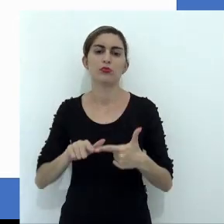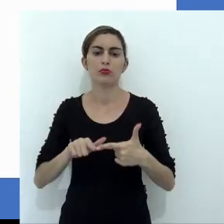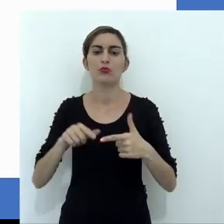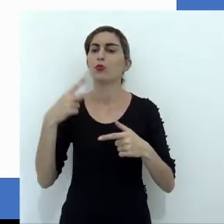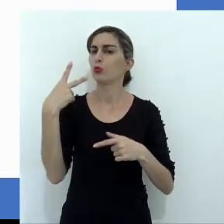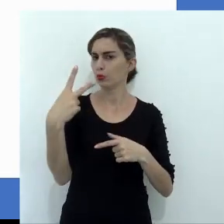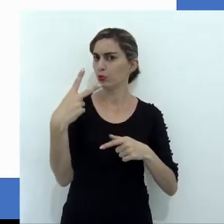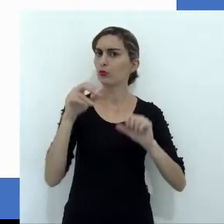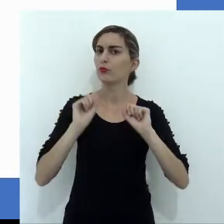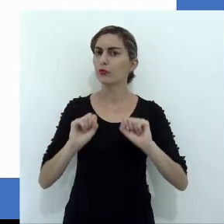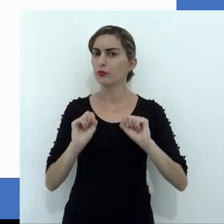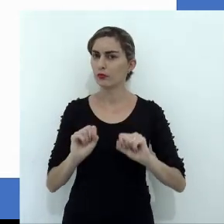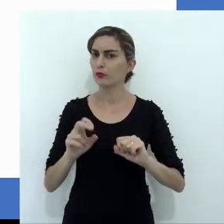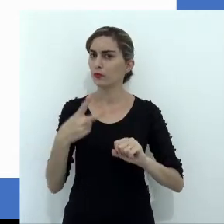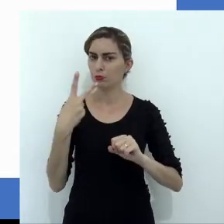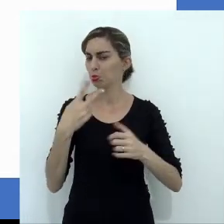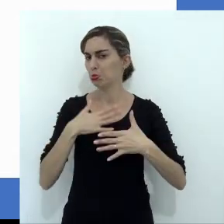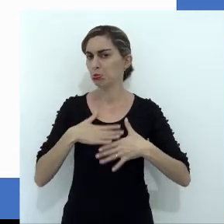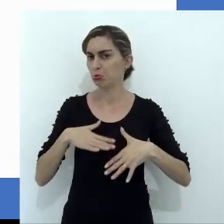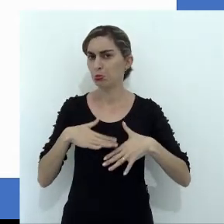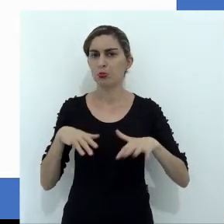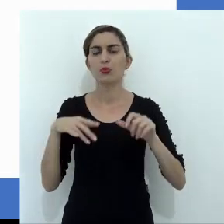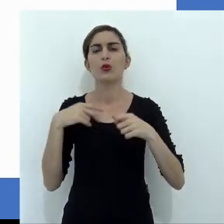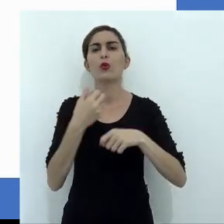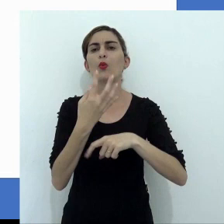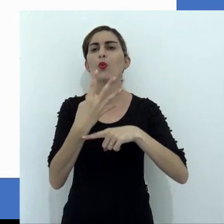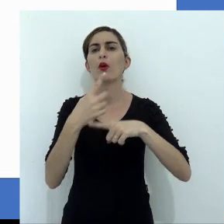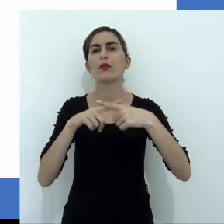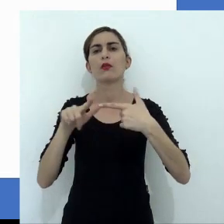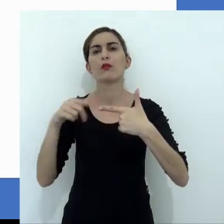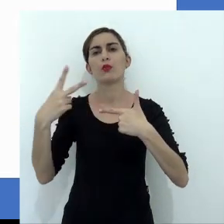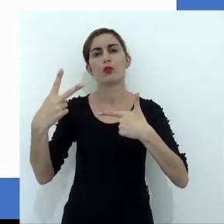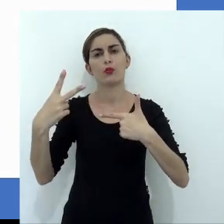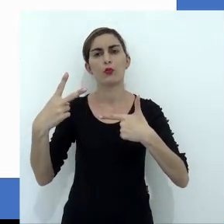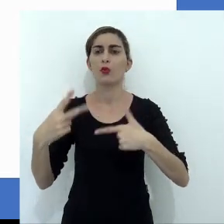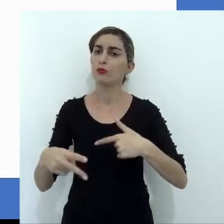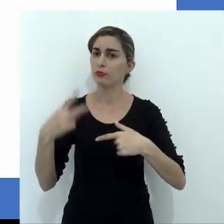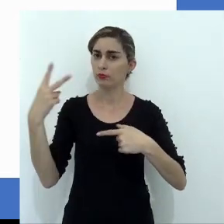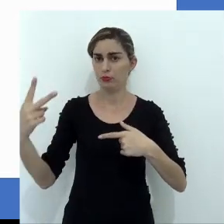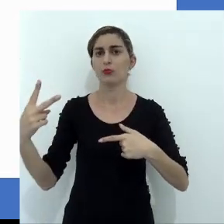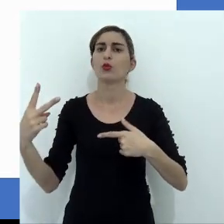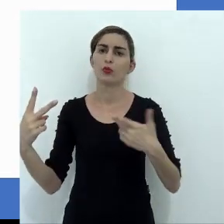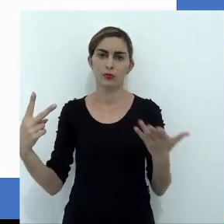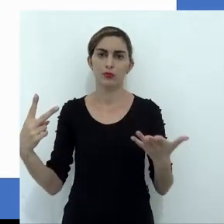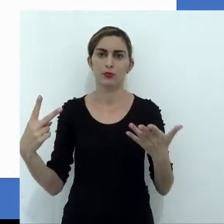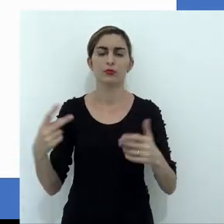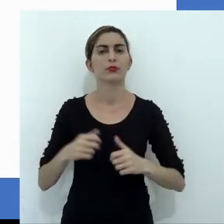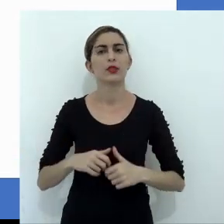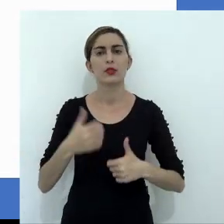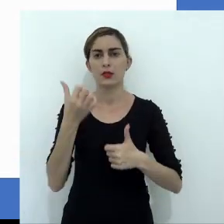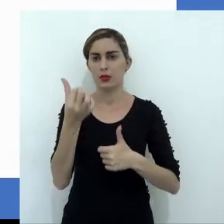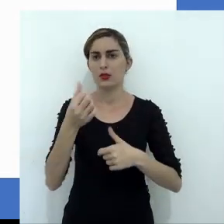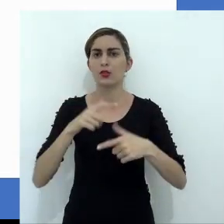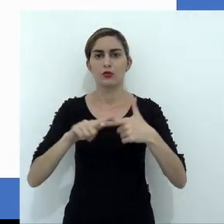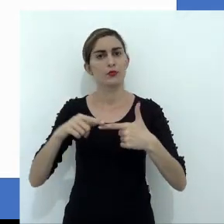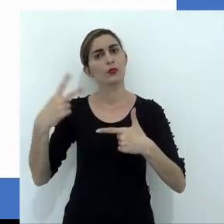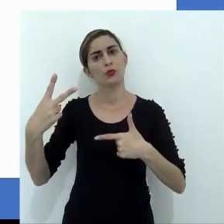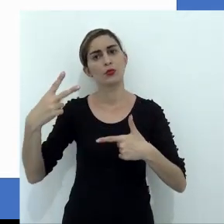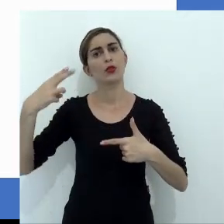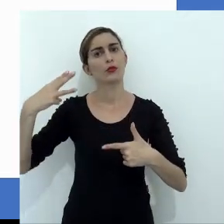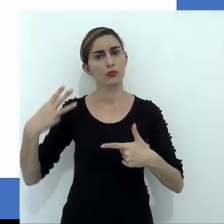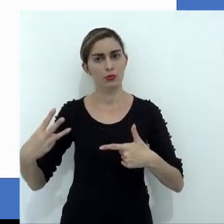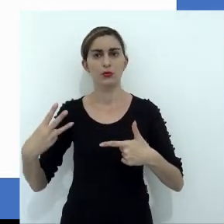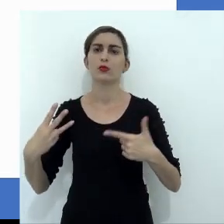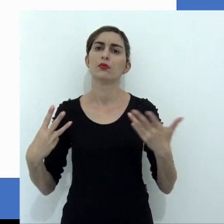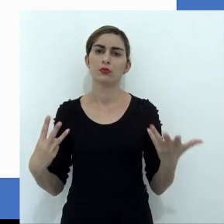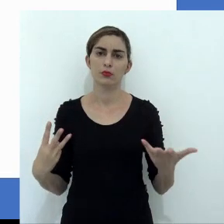dois valores por 2, tranquilamente. Quanto é que dá 4 dividido por 2? 4 dividido por 2 é igual a 2. E 6 dividido por 2